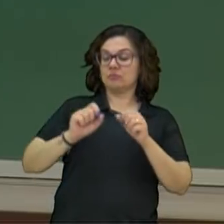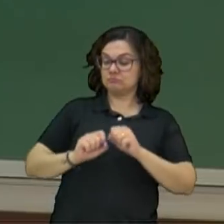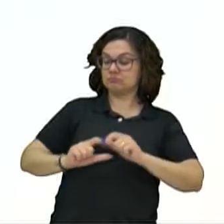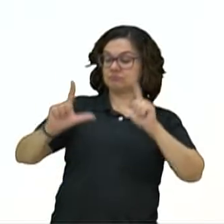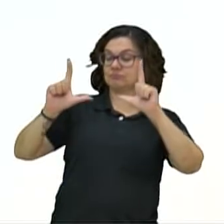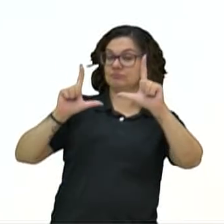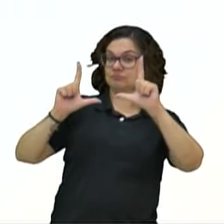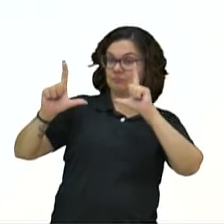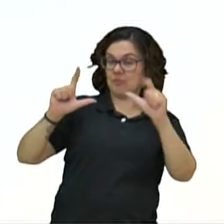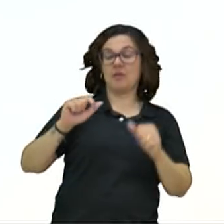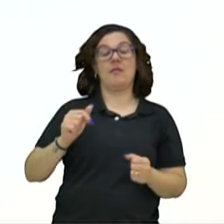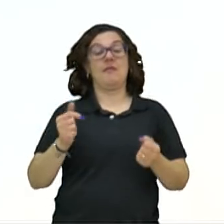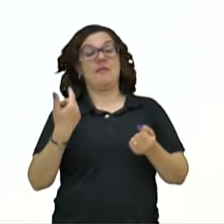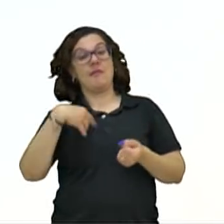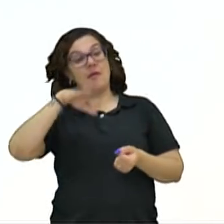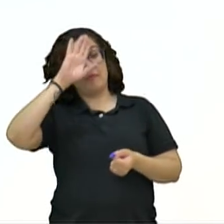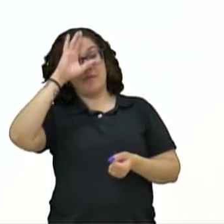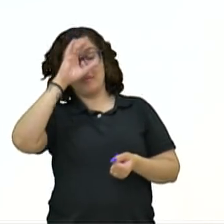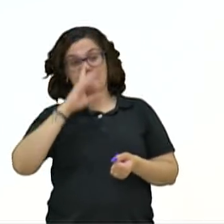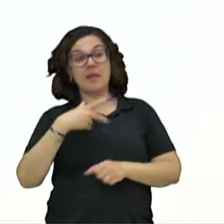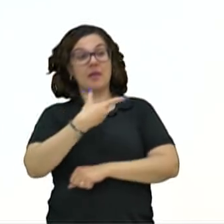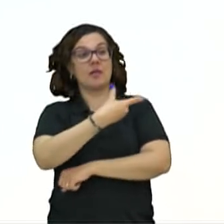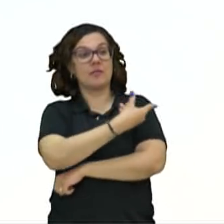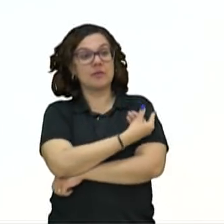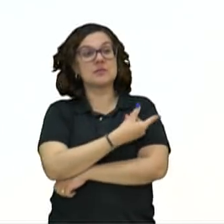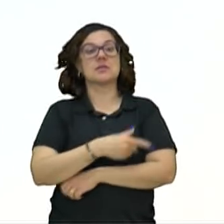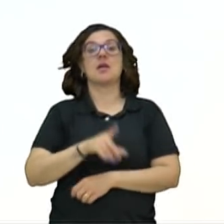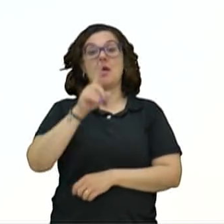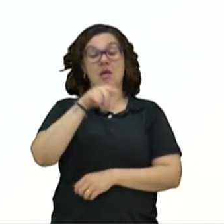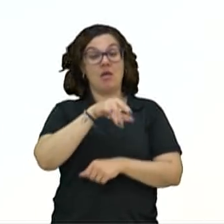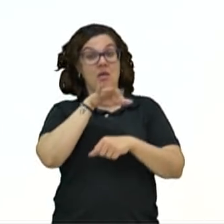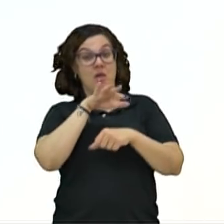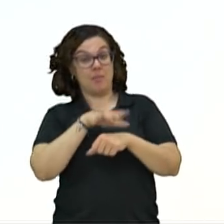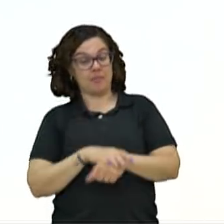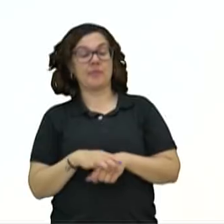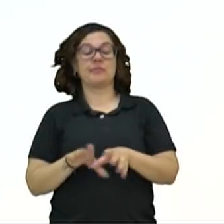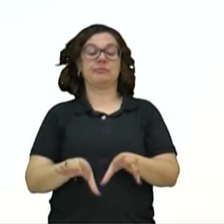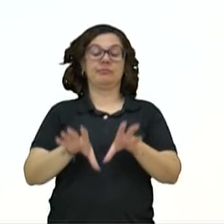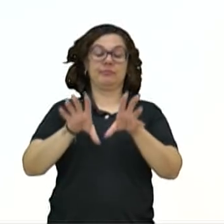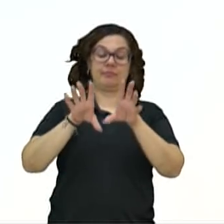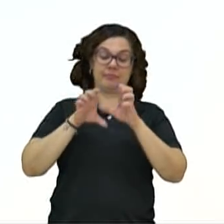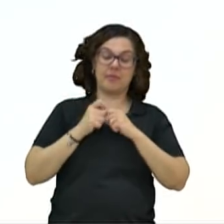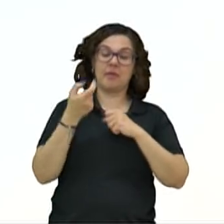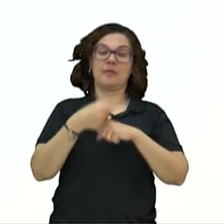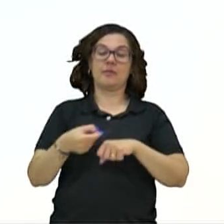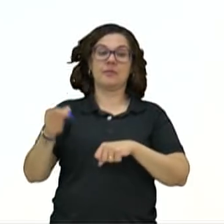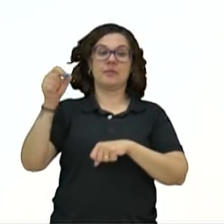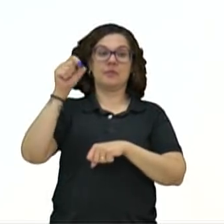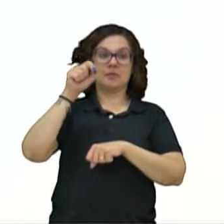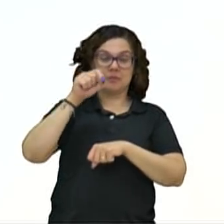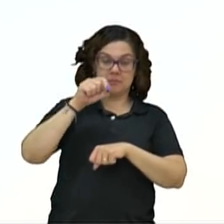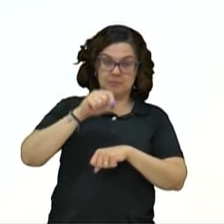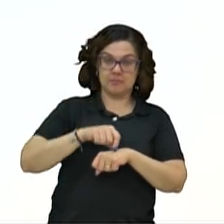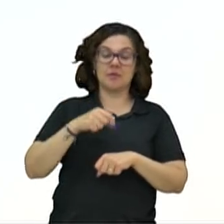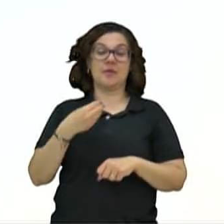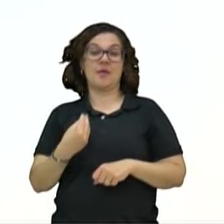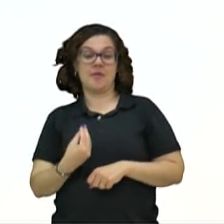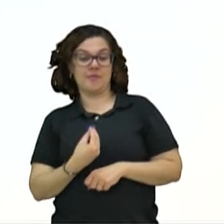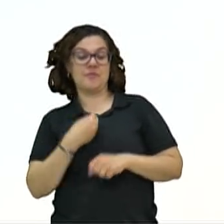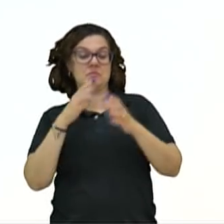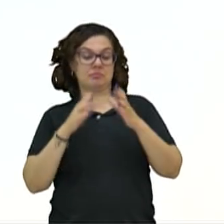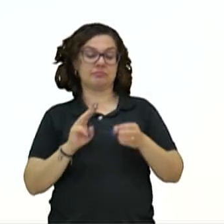campanha, né? Ó, febre amarela, vacine-se. Ela é uma doença infecciosa, transmitida por mosquitos, né? Que vivem ou em